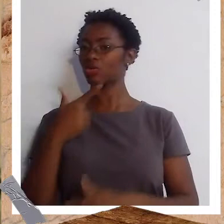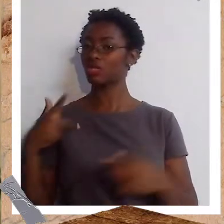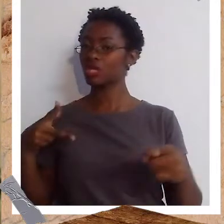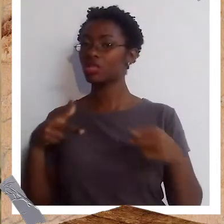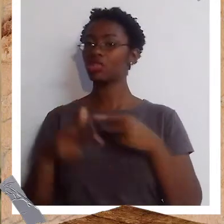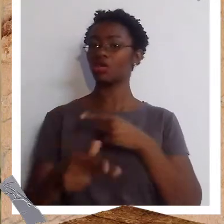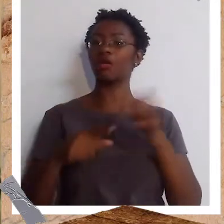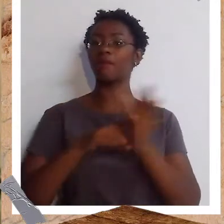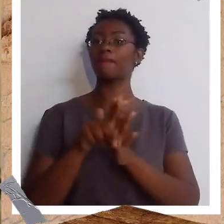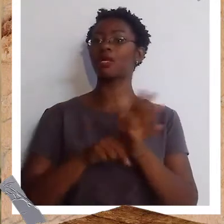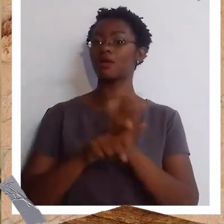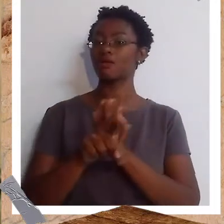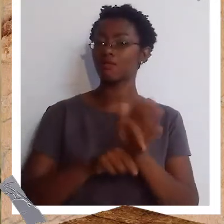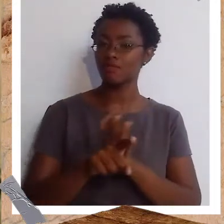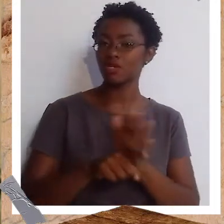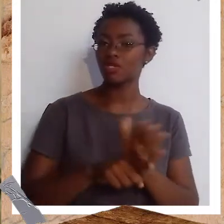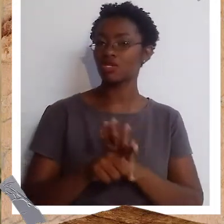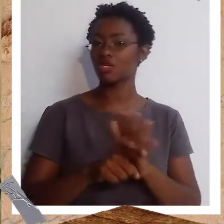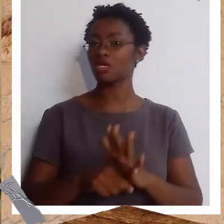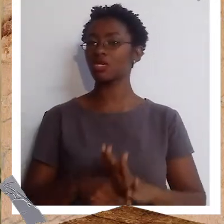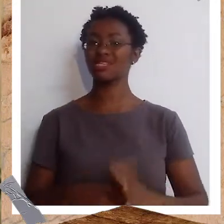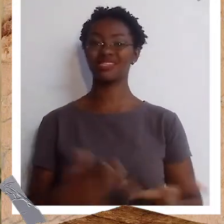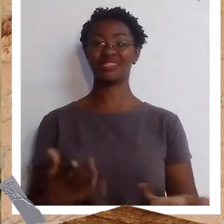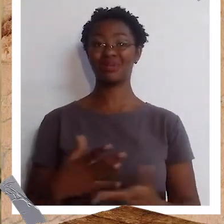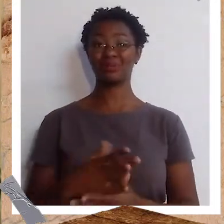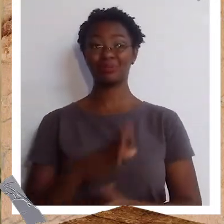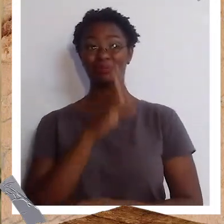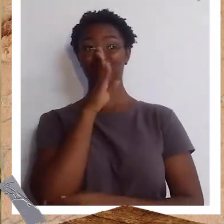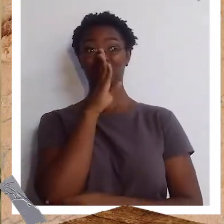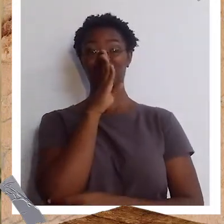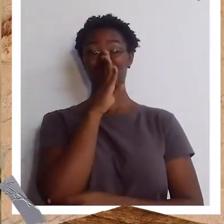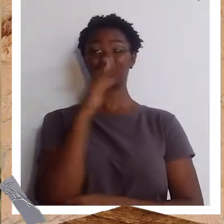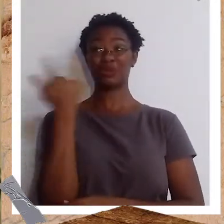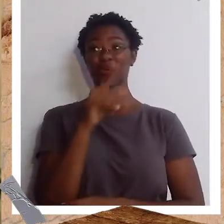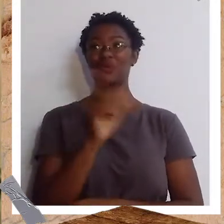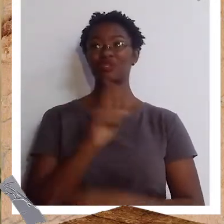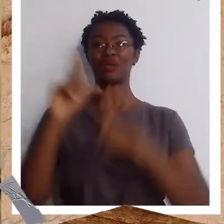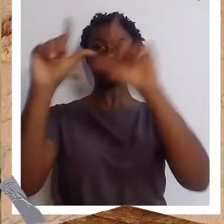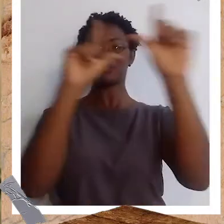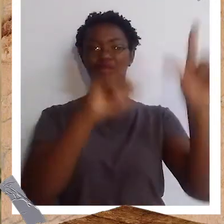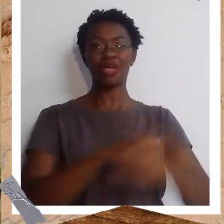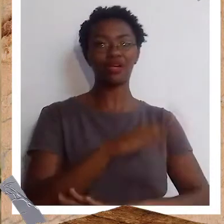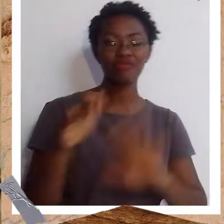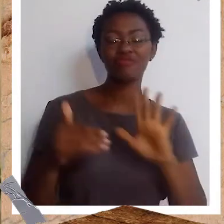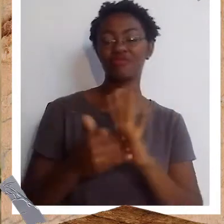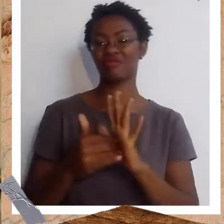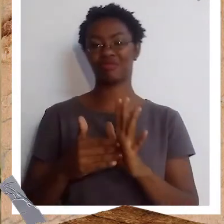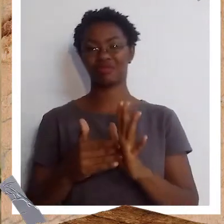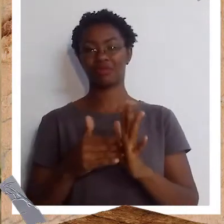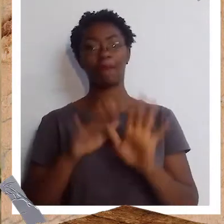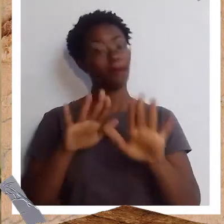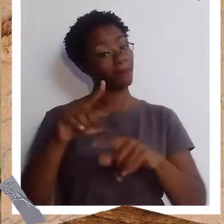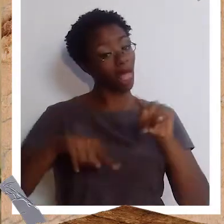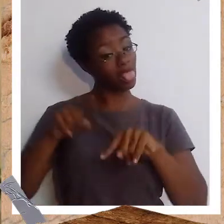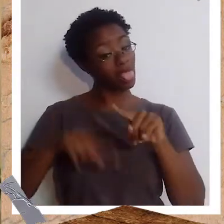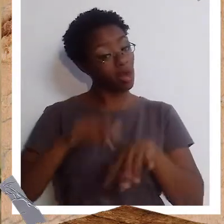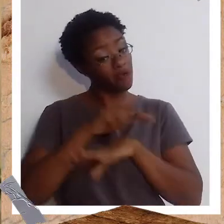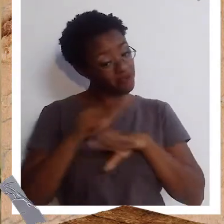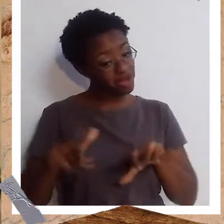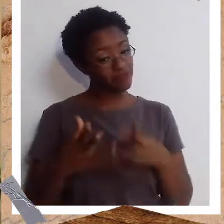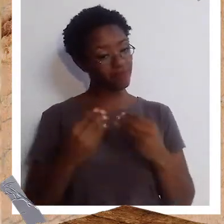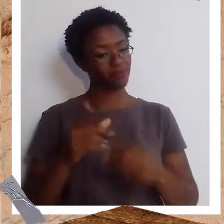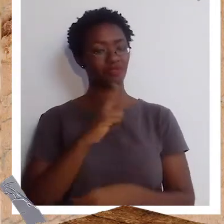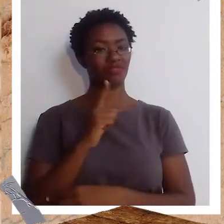de pesquisa e ficar no luto, né, de não conseguir colocar tudo numa exposição, mas material não falta.